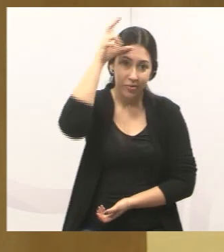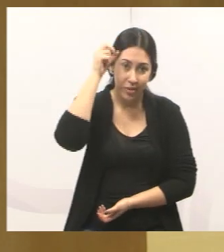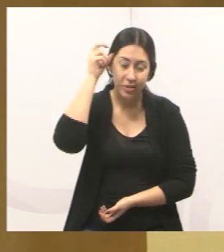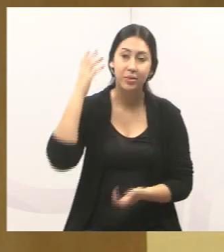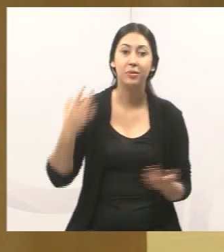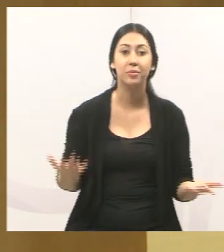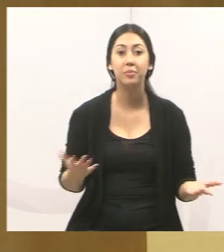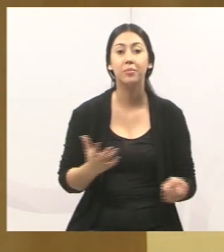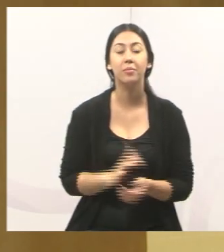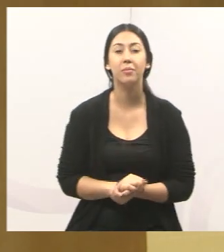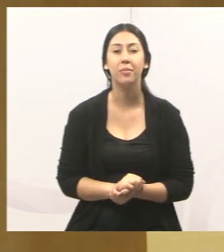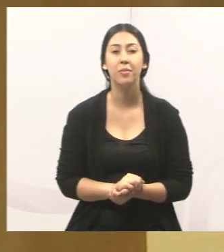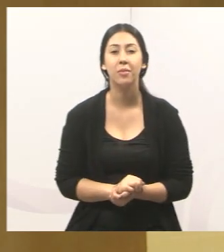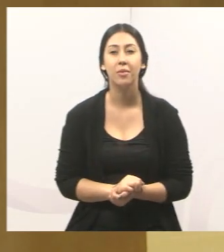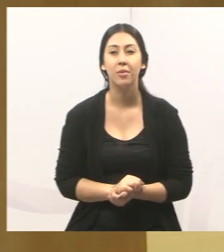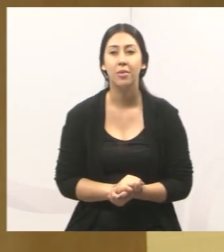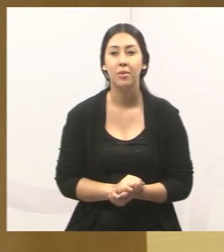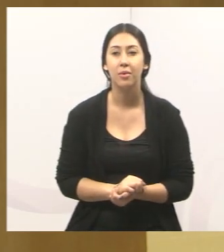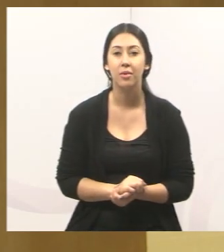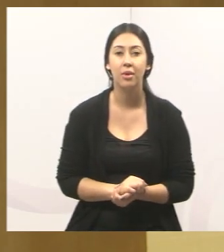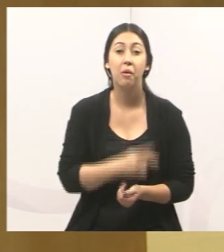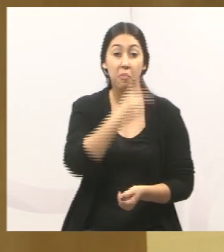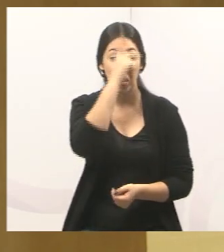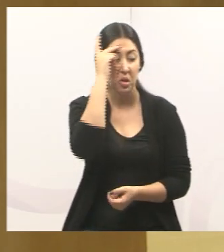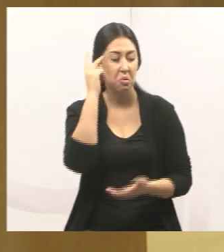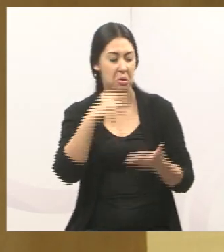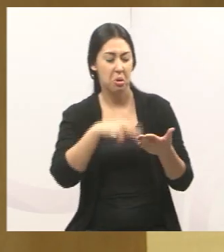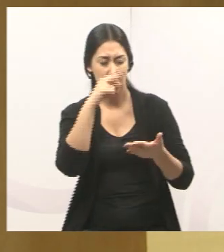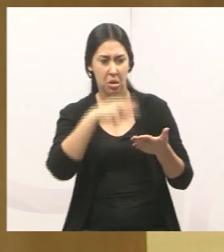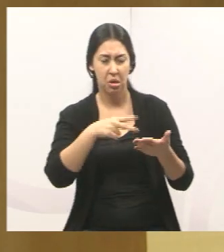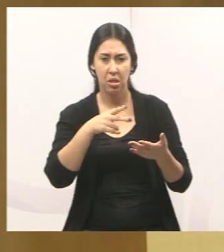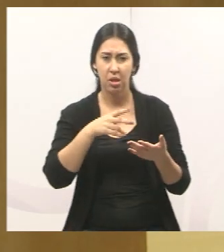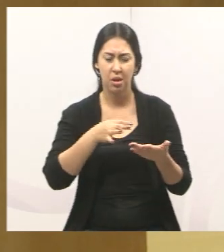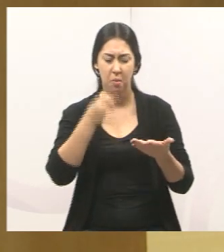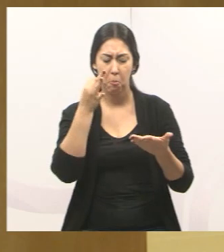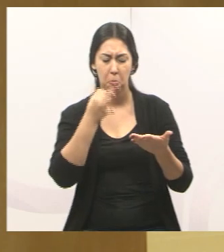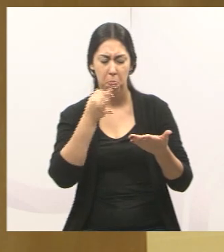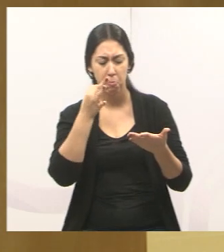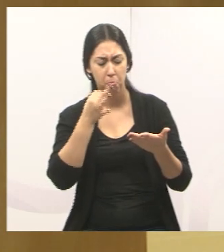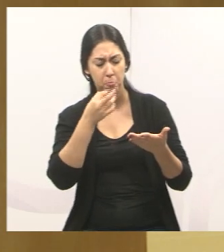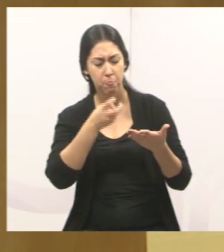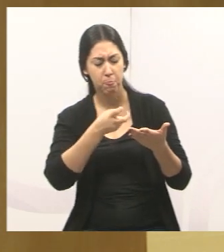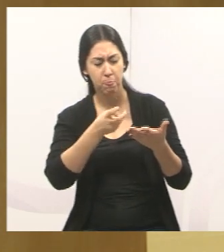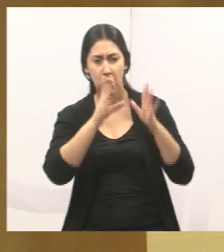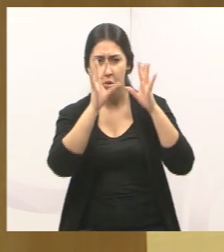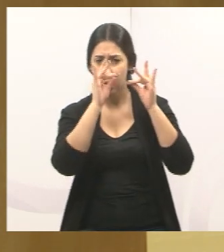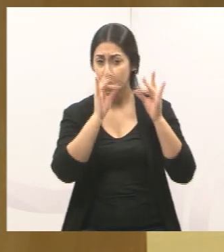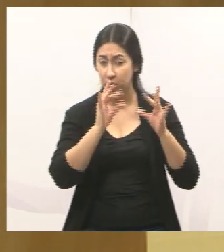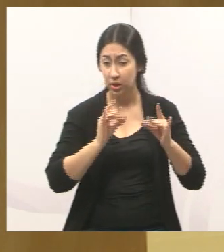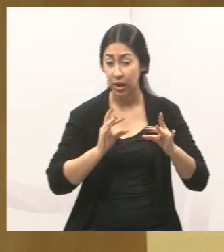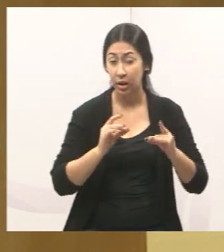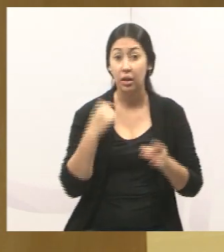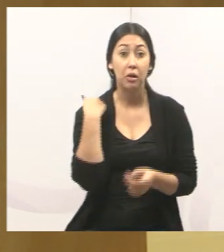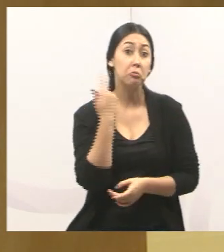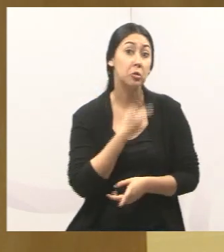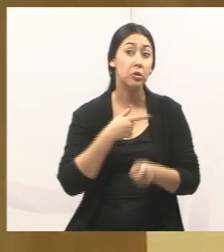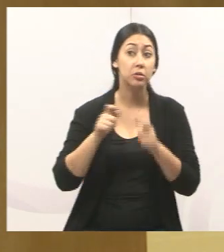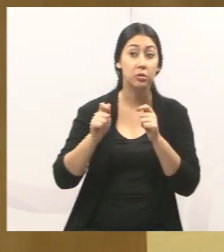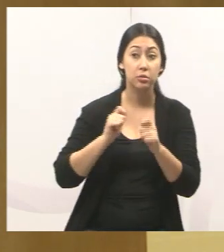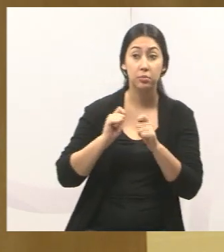são muito criteriosos, esses analistas da ouvidoria do Tribunal de Contas. E a gente, enquanto administrador, eu falo